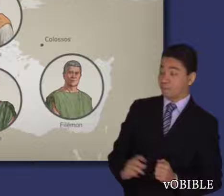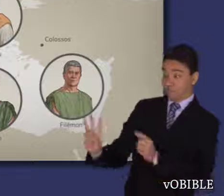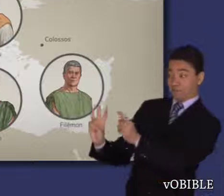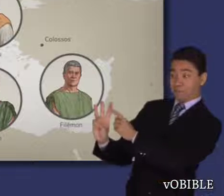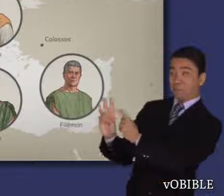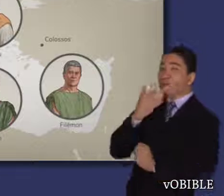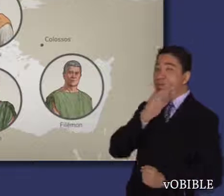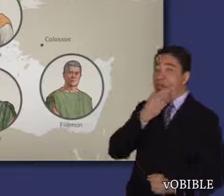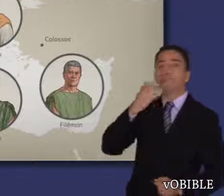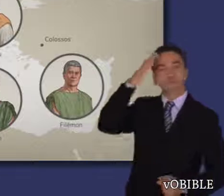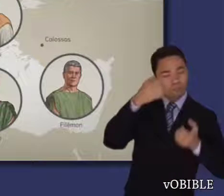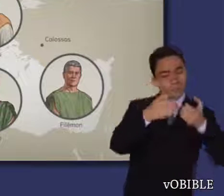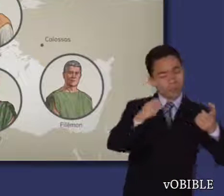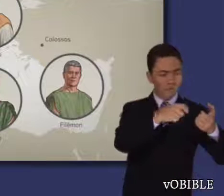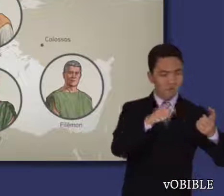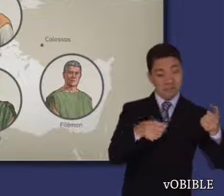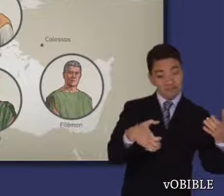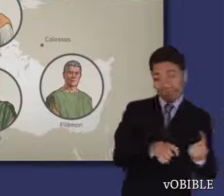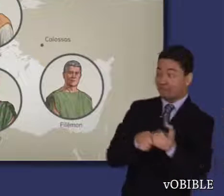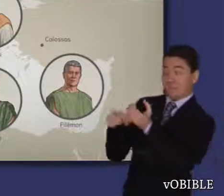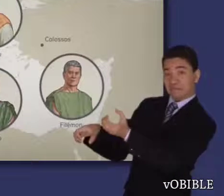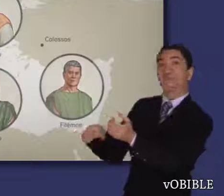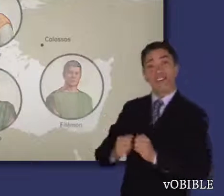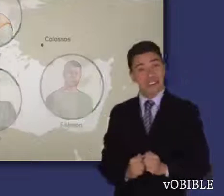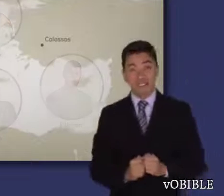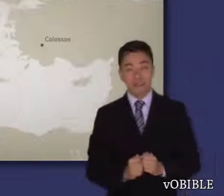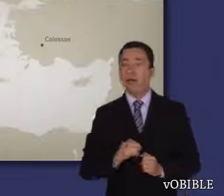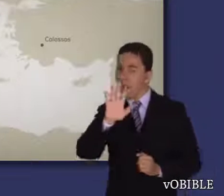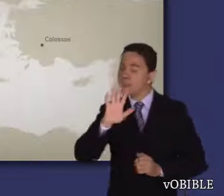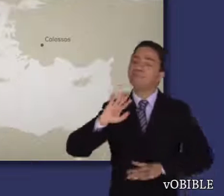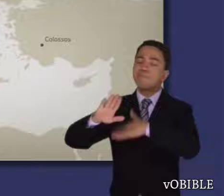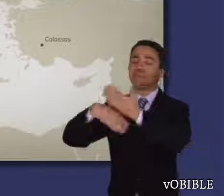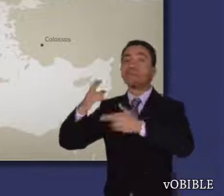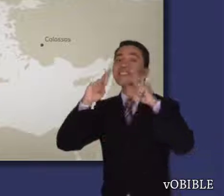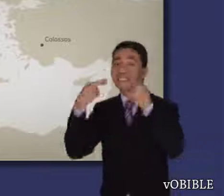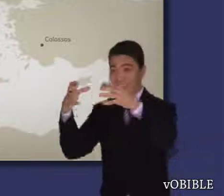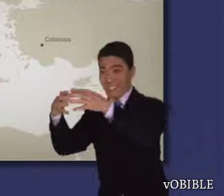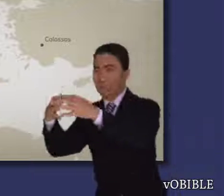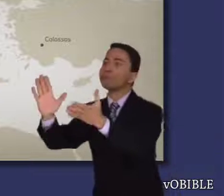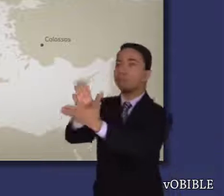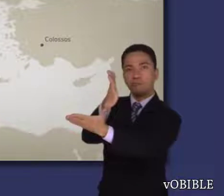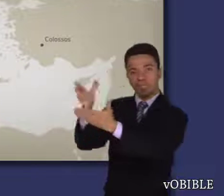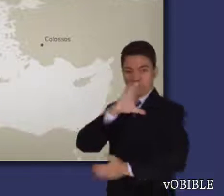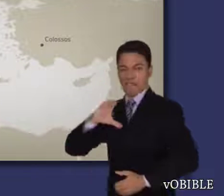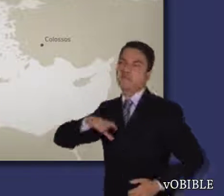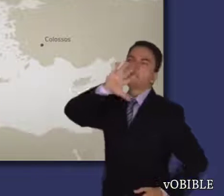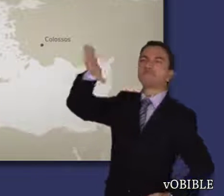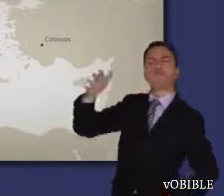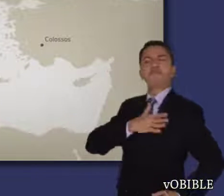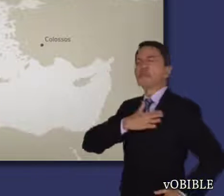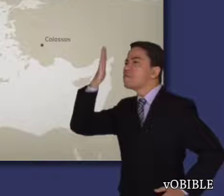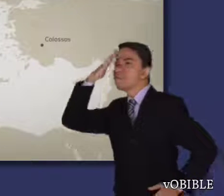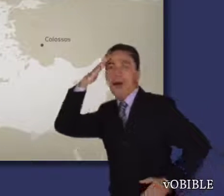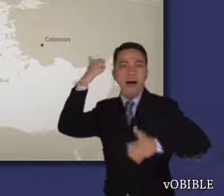e Filémon, a quem ele também escreveu uma carta inspirada. Algum tempo depois de a congregação ter sido formada,